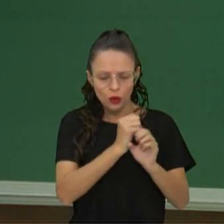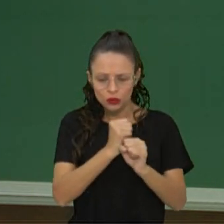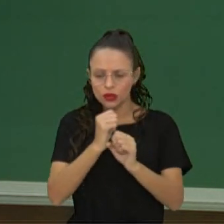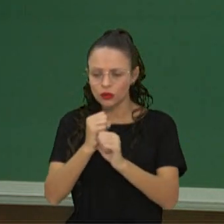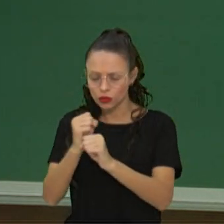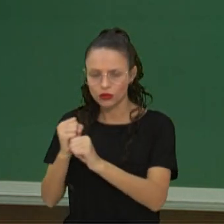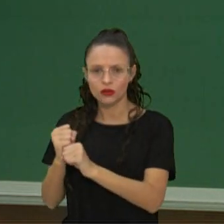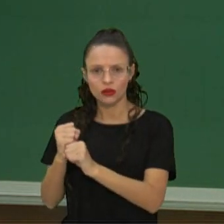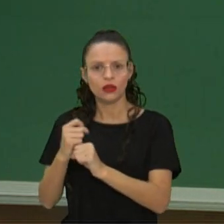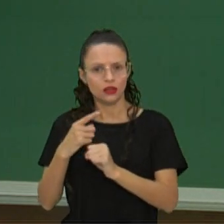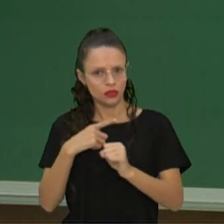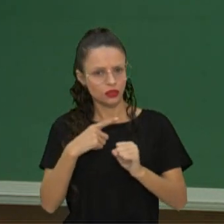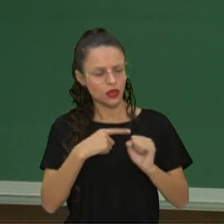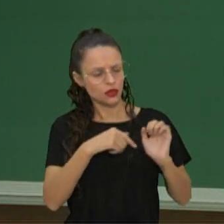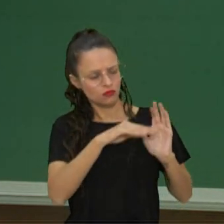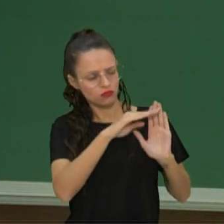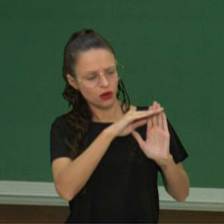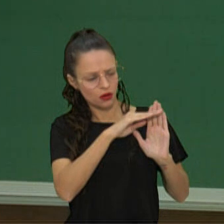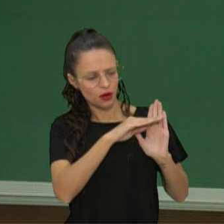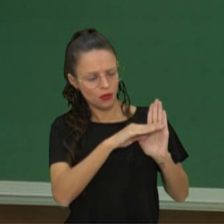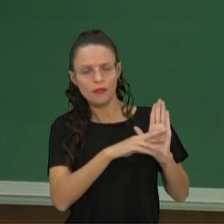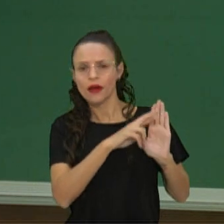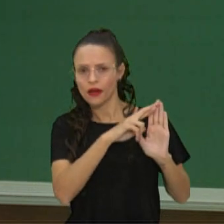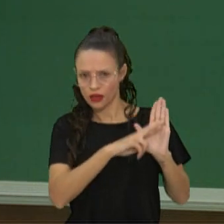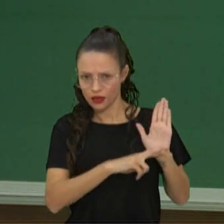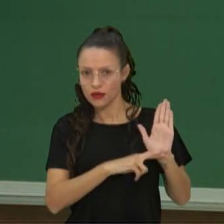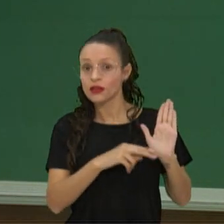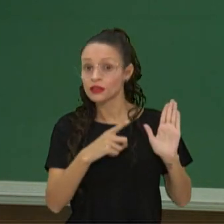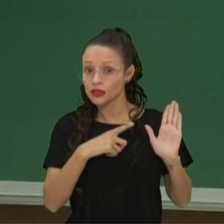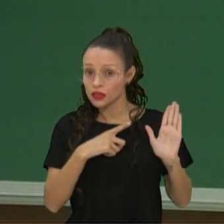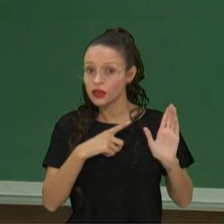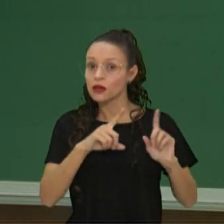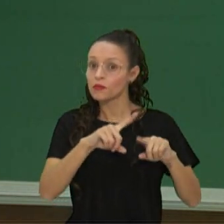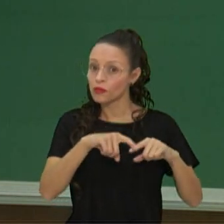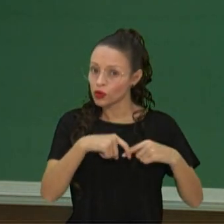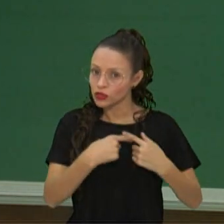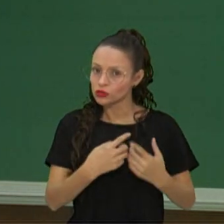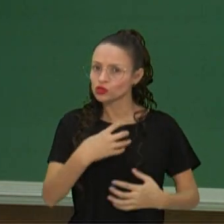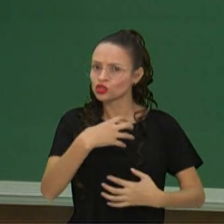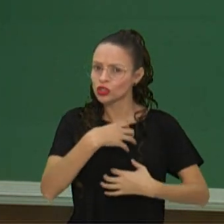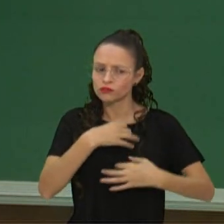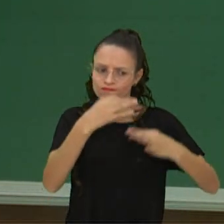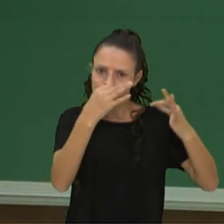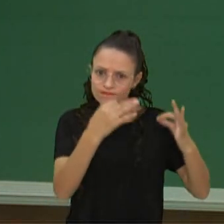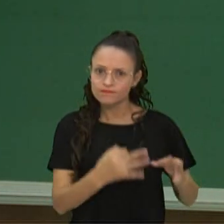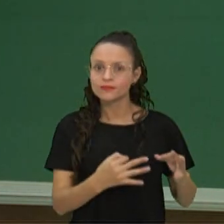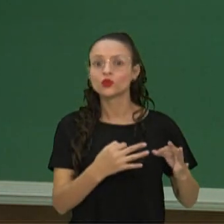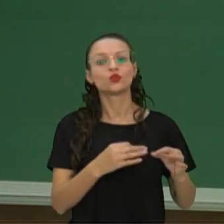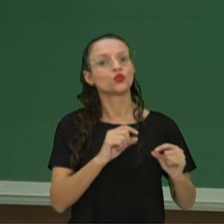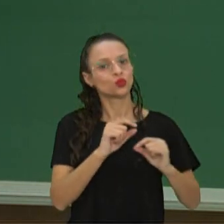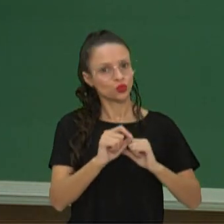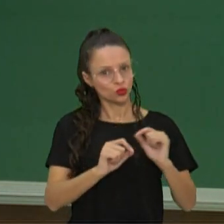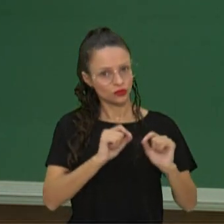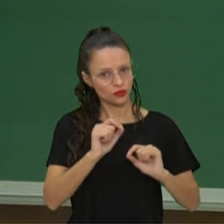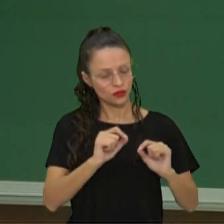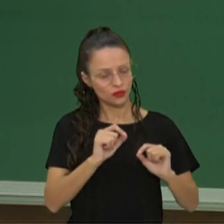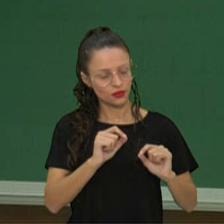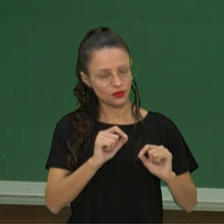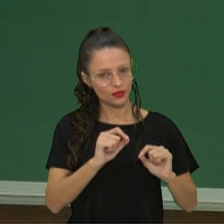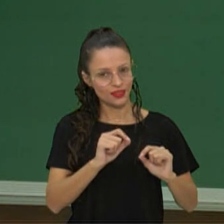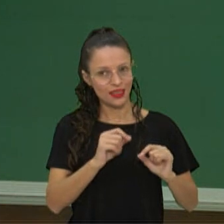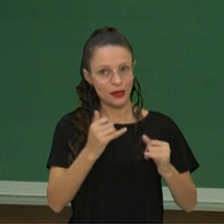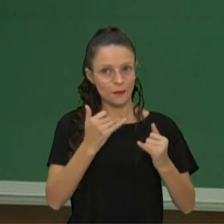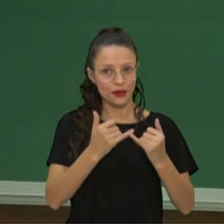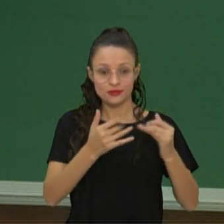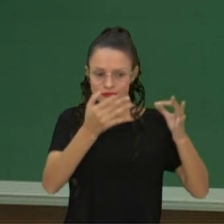matemática, ela tem um critério, ela tem um jeito de se fazer. E é justamente por ela ter um jeito de se fazer, é que ela me dá essa ideia